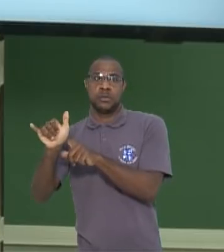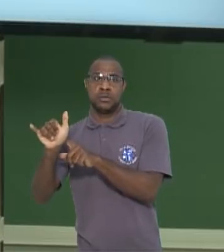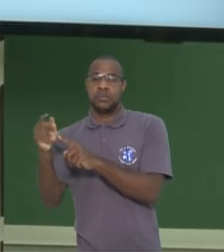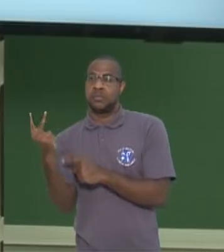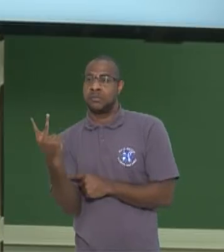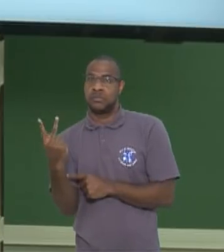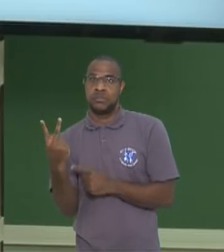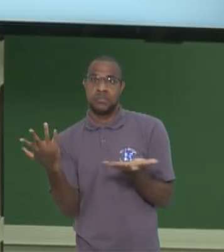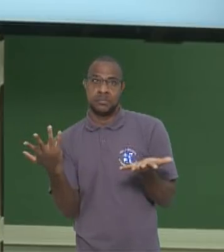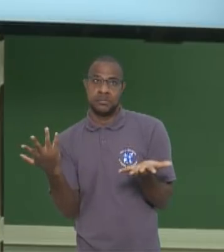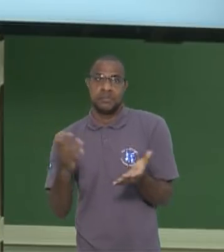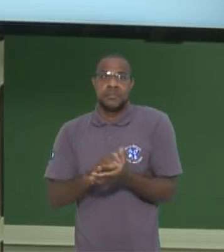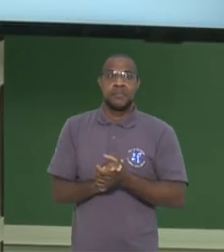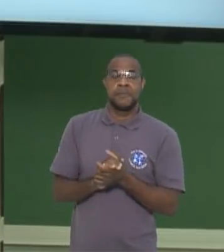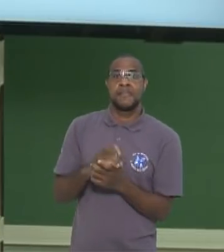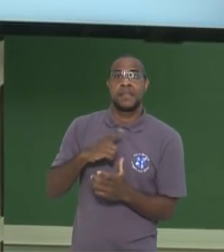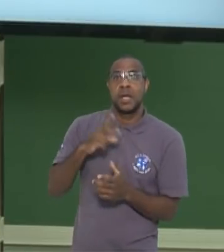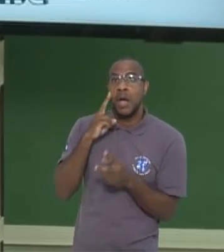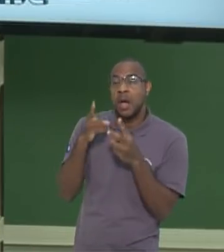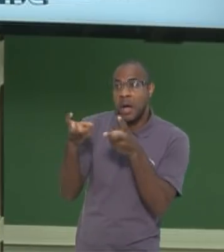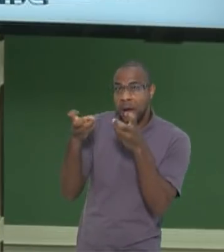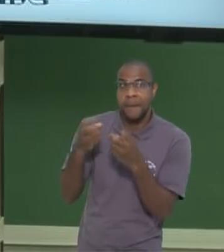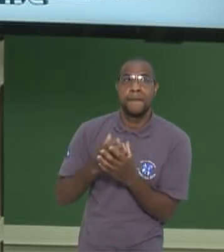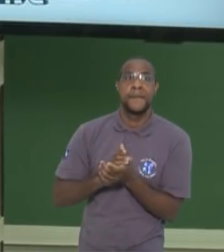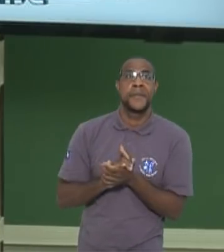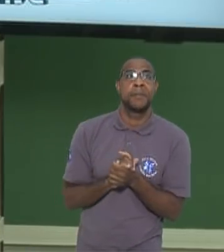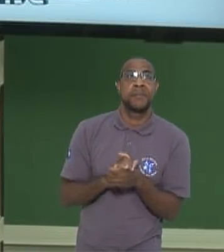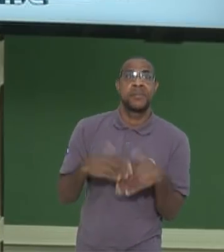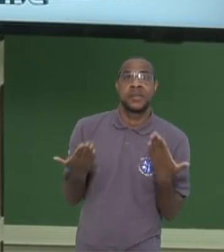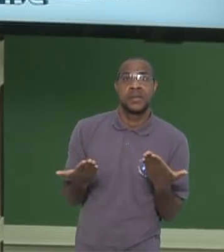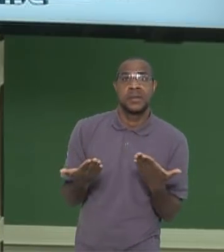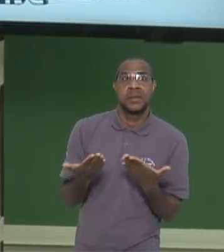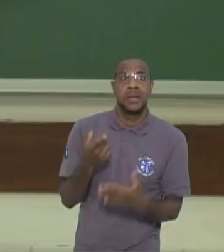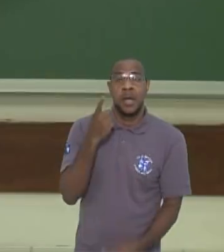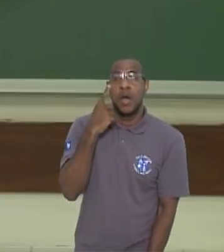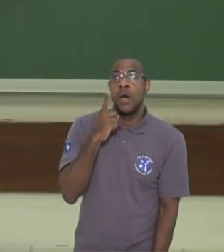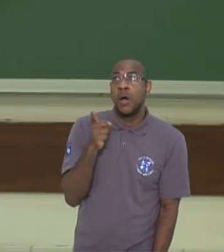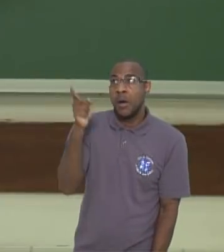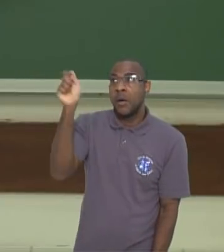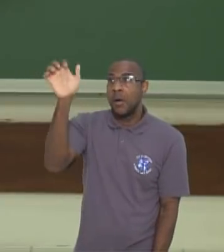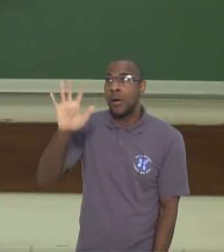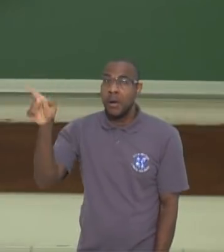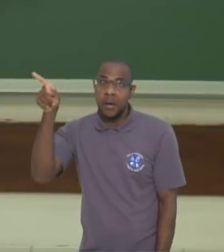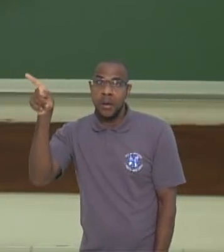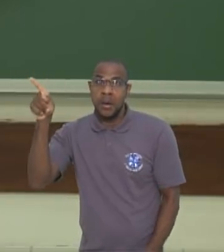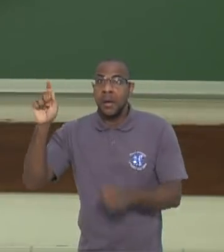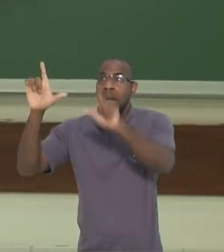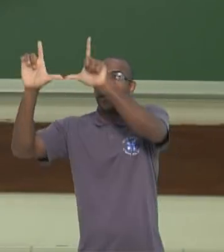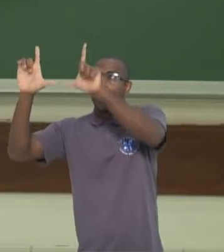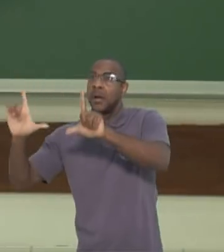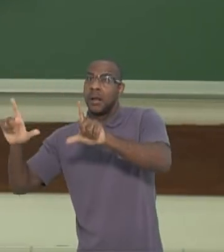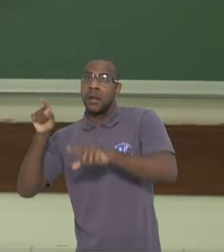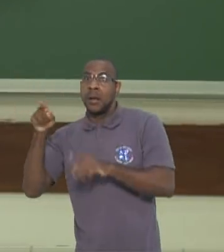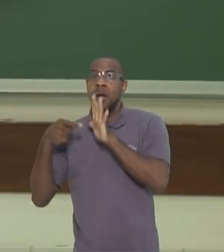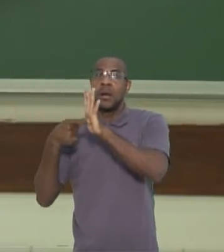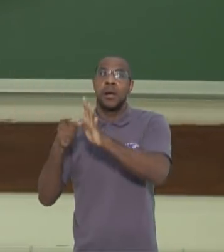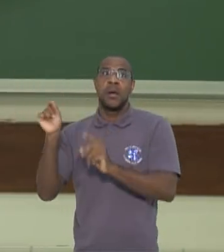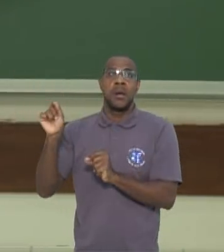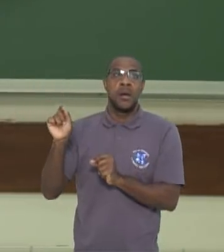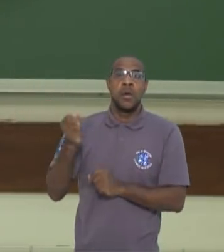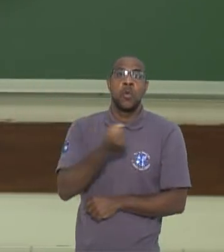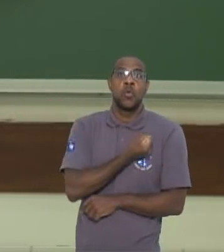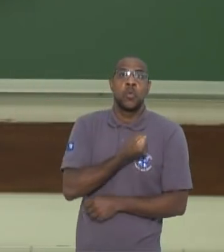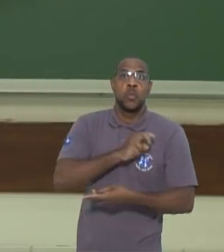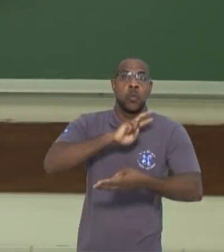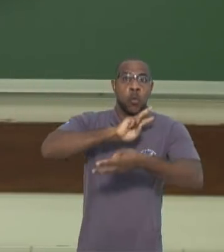homem sem nenhuma das síndromes que a gente vai estudar aqui hoje. Olhem, gente, essa tabela aqui está mostrando para vocês que o número